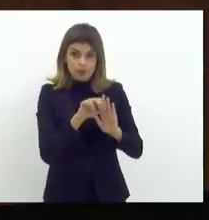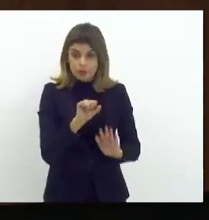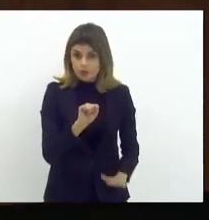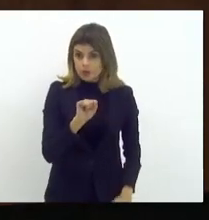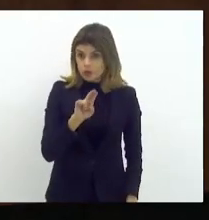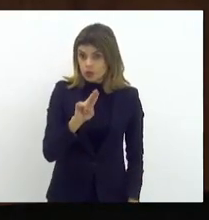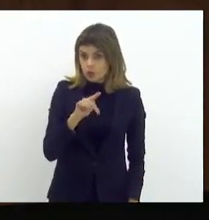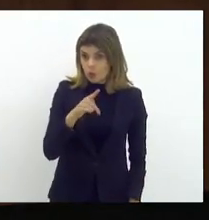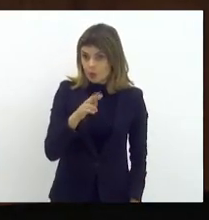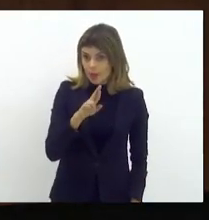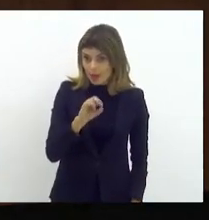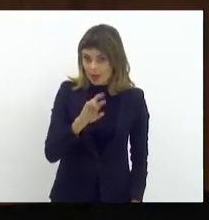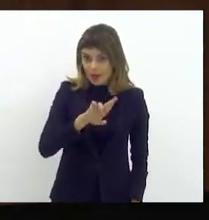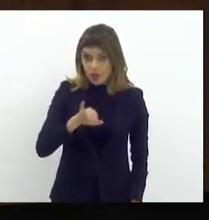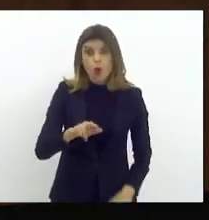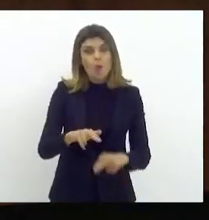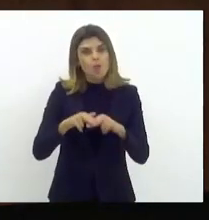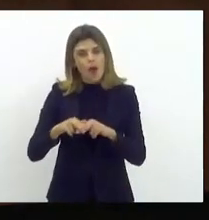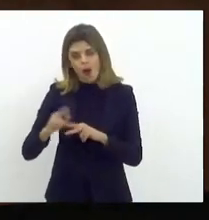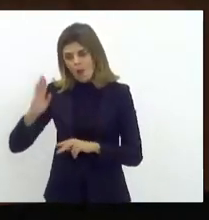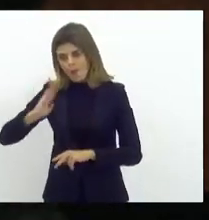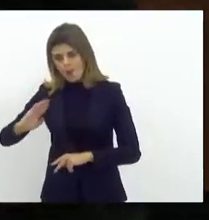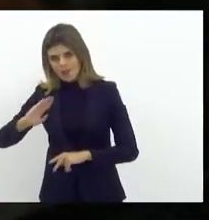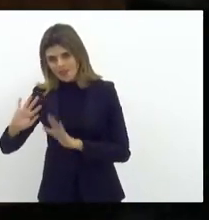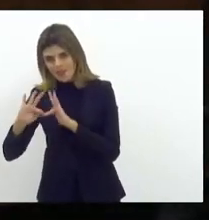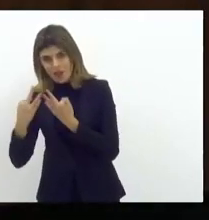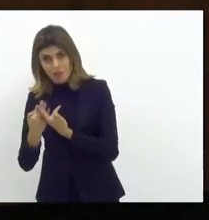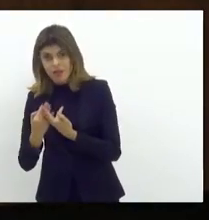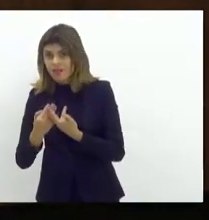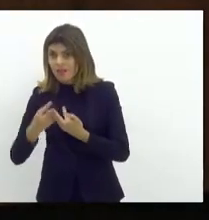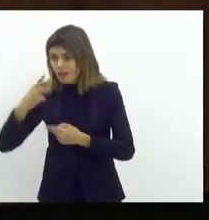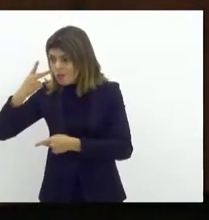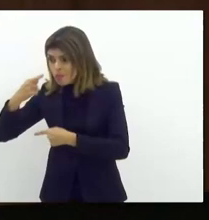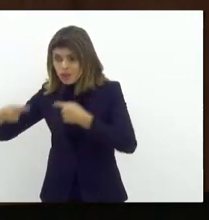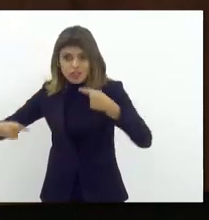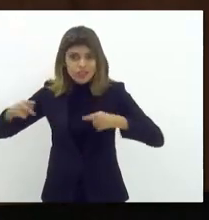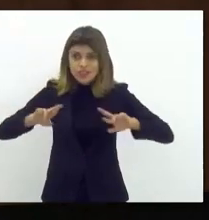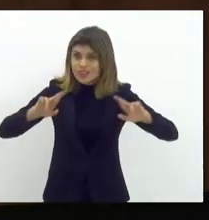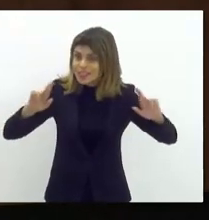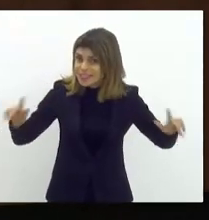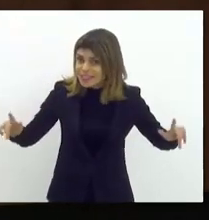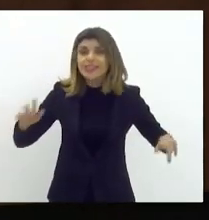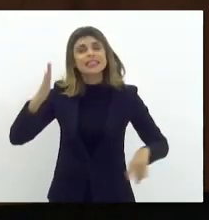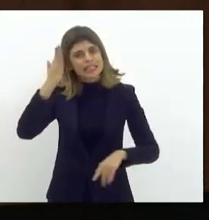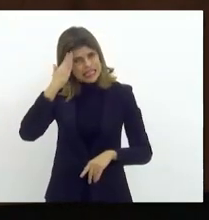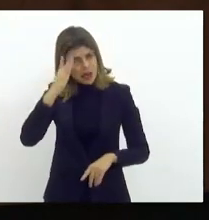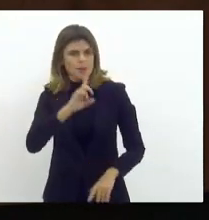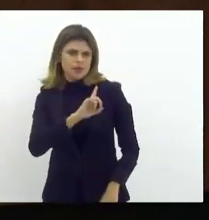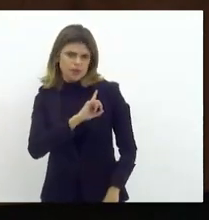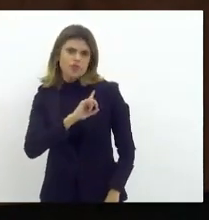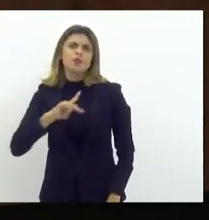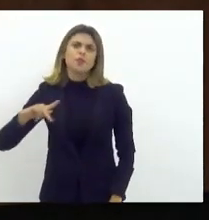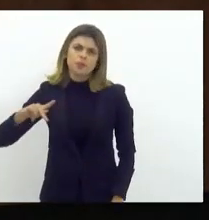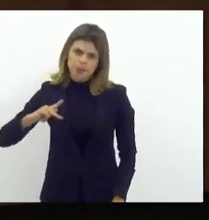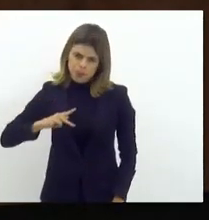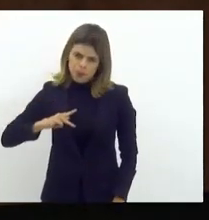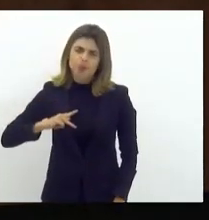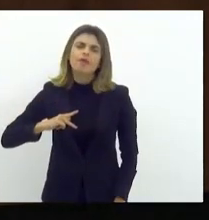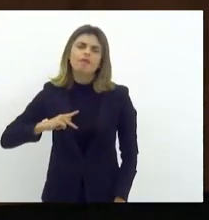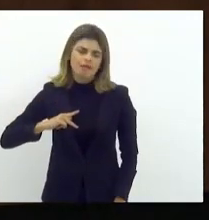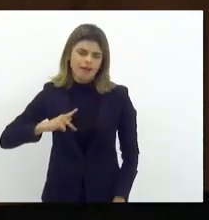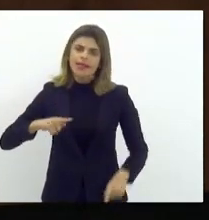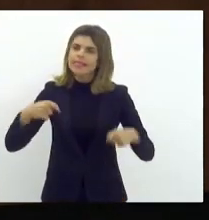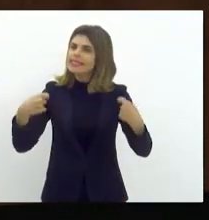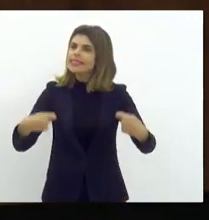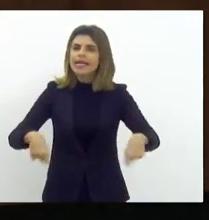com a discussão do Bolsa Família são políticas sociais distintas nós não podemos ignorar que a Defensoria Pública colocou que é